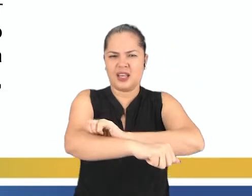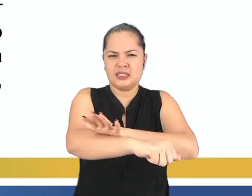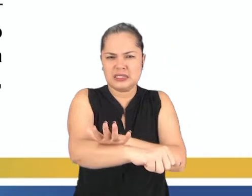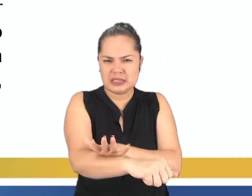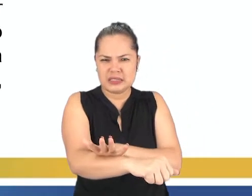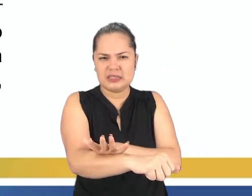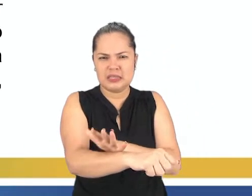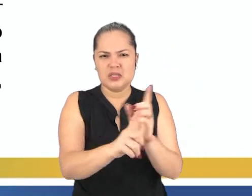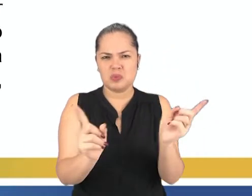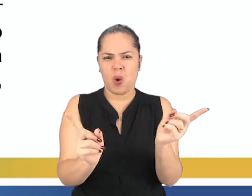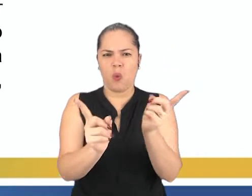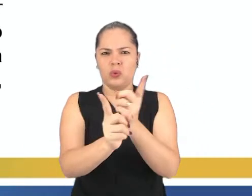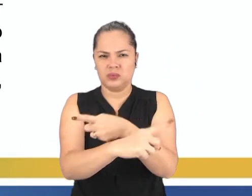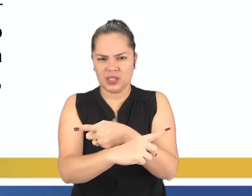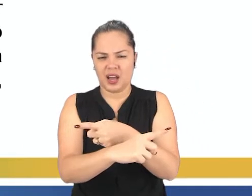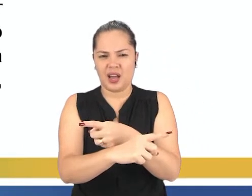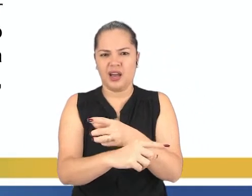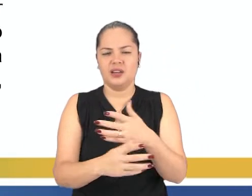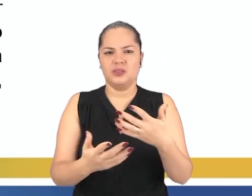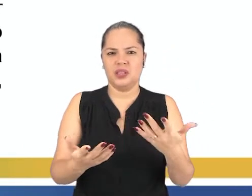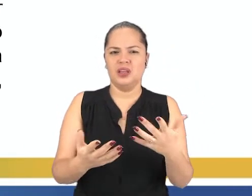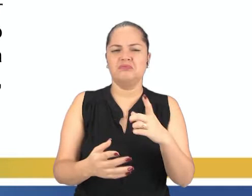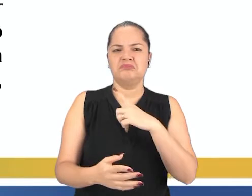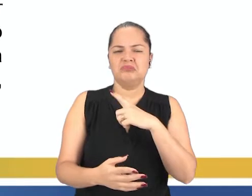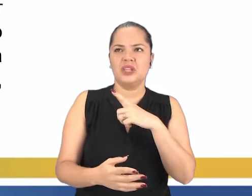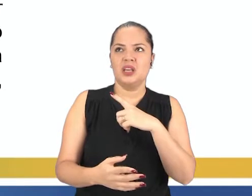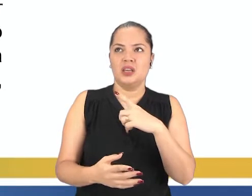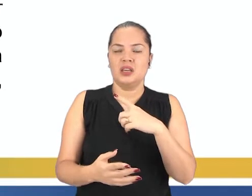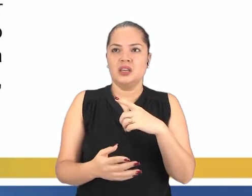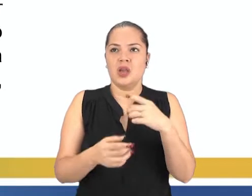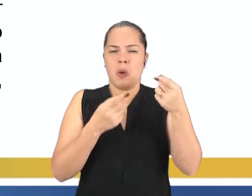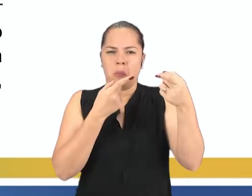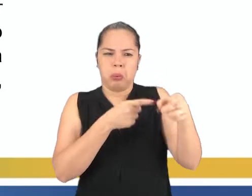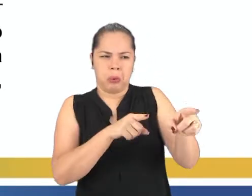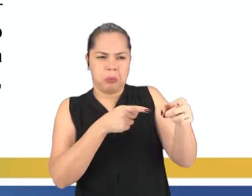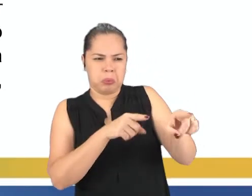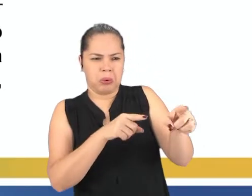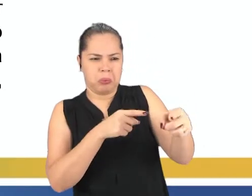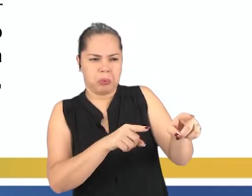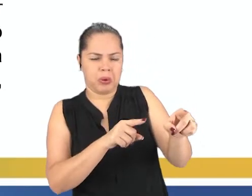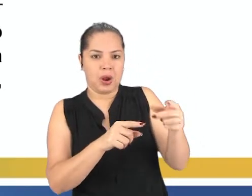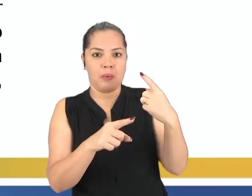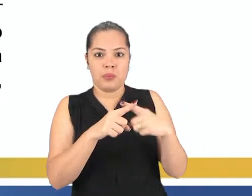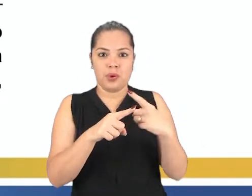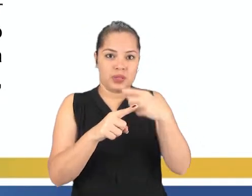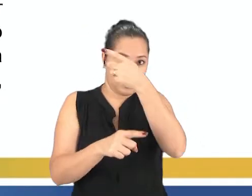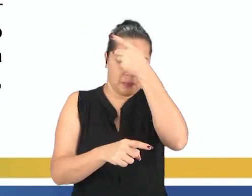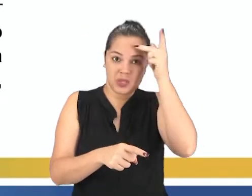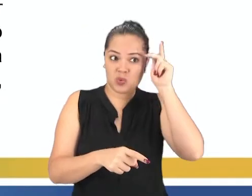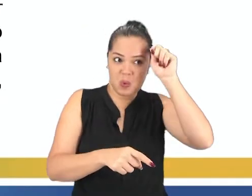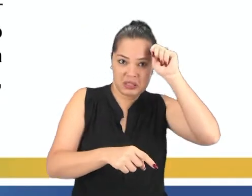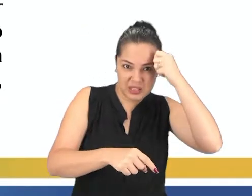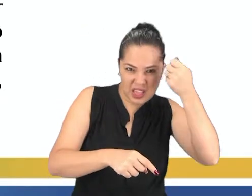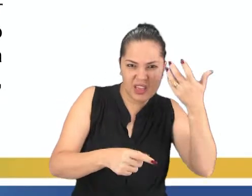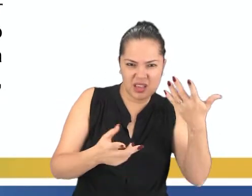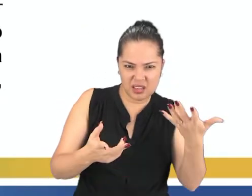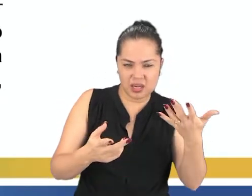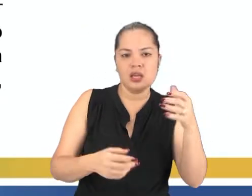não houver reconhecimento de privilégios, enquanto o julgamento da cor da pele ser o mais importante,